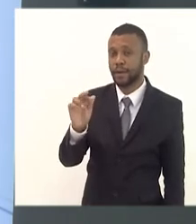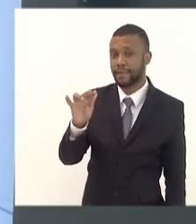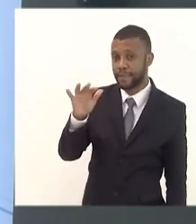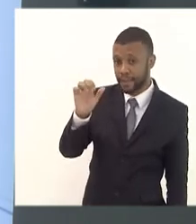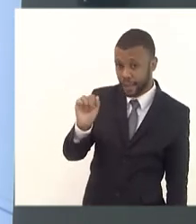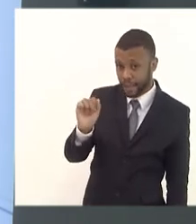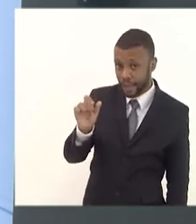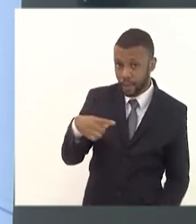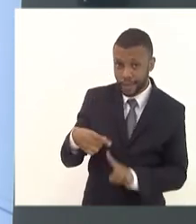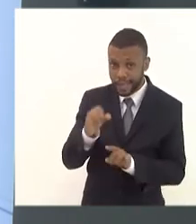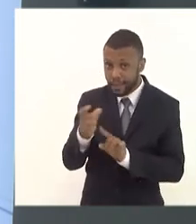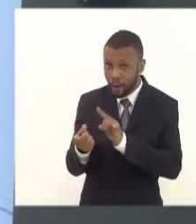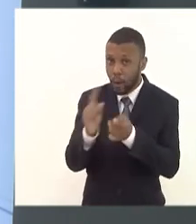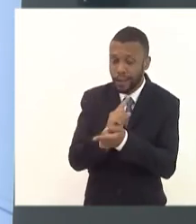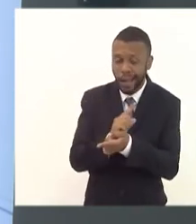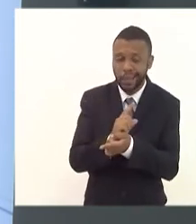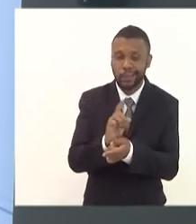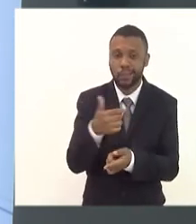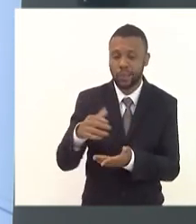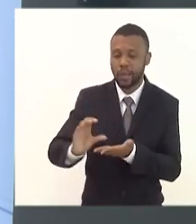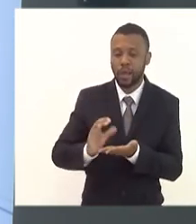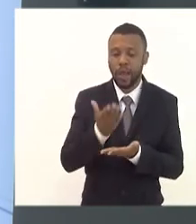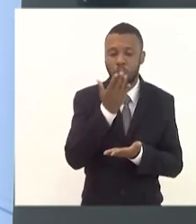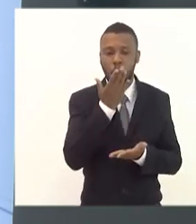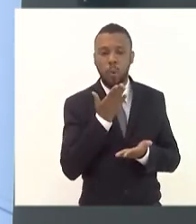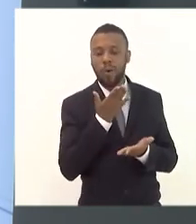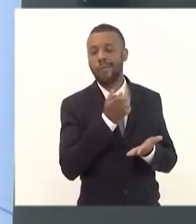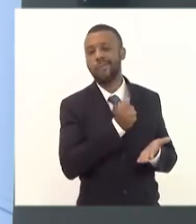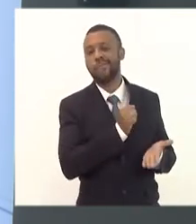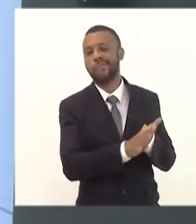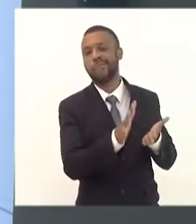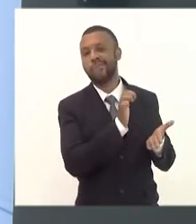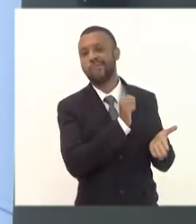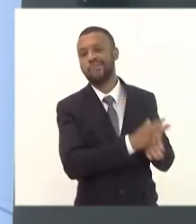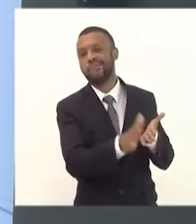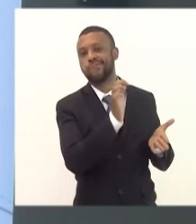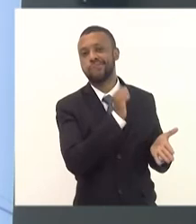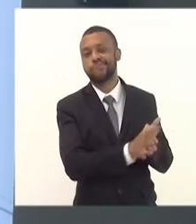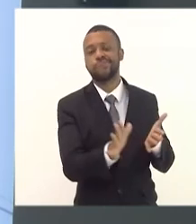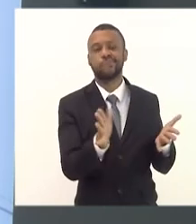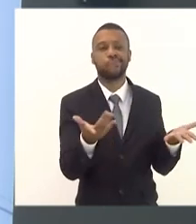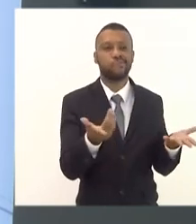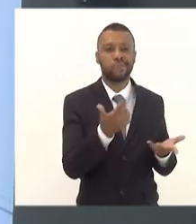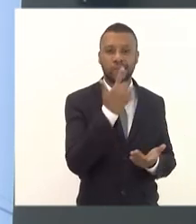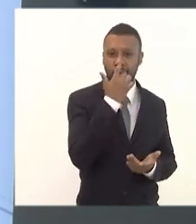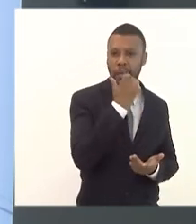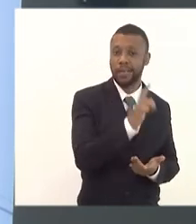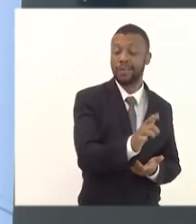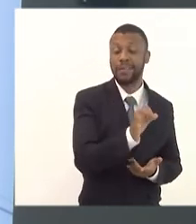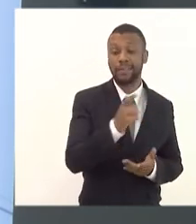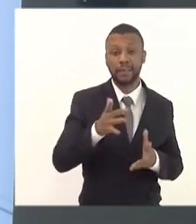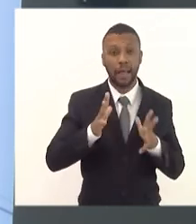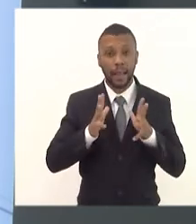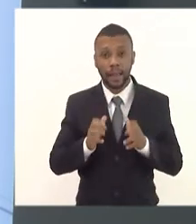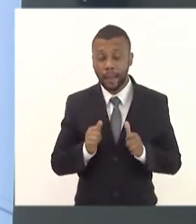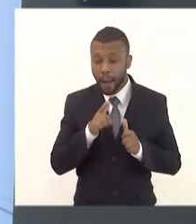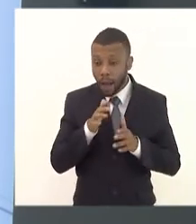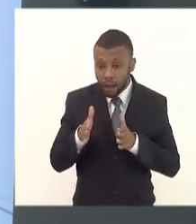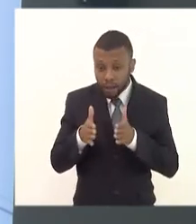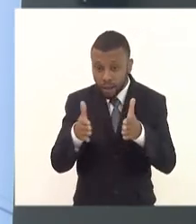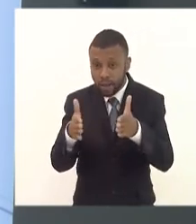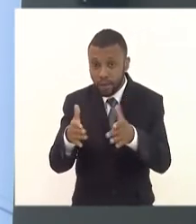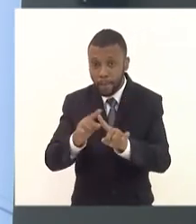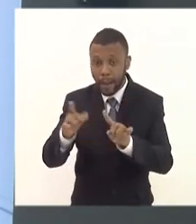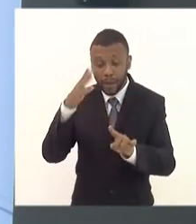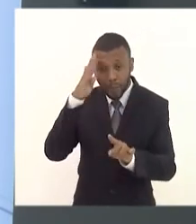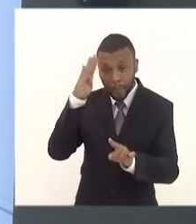dinheiro fora. Uhum. Porque se você limpa um pedaço do rio e a jusante não está limpo,